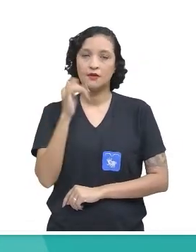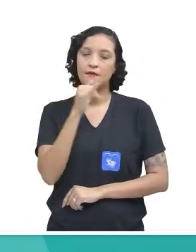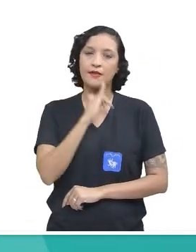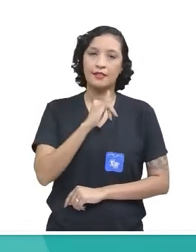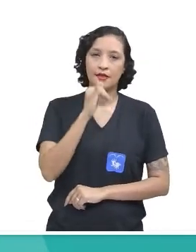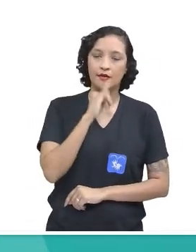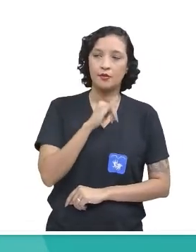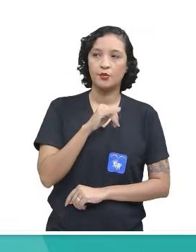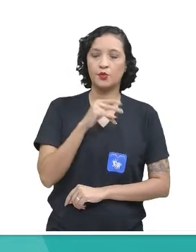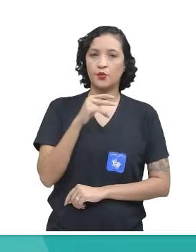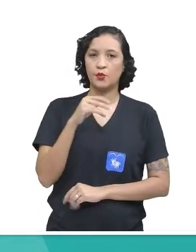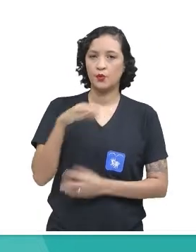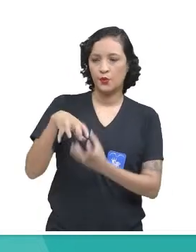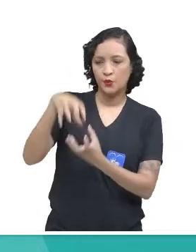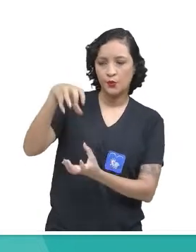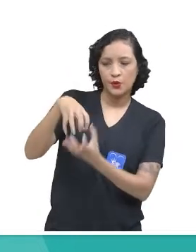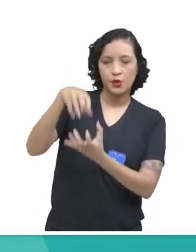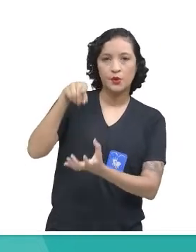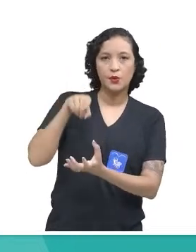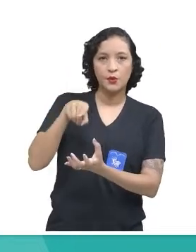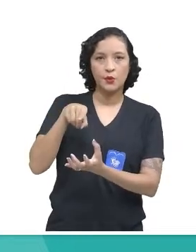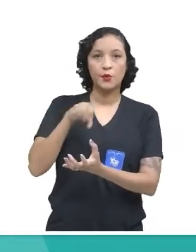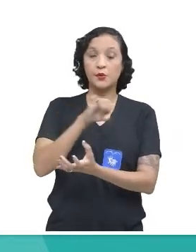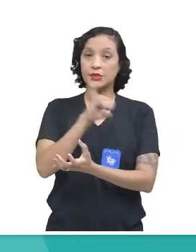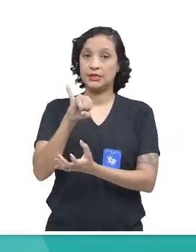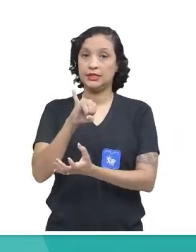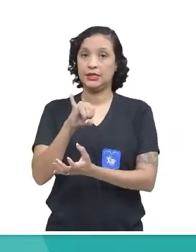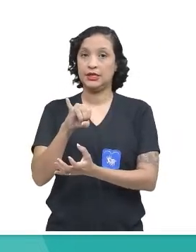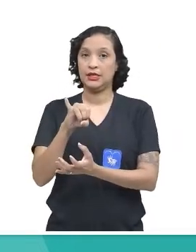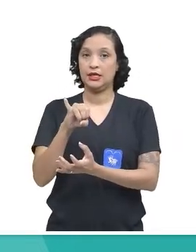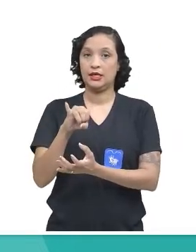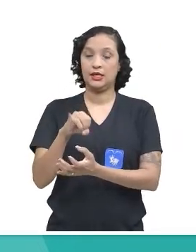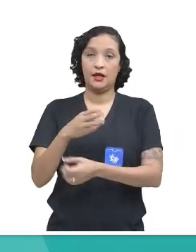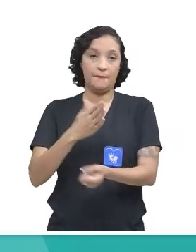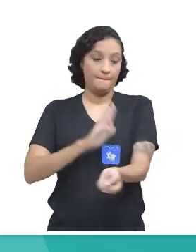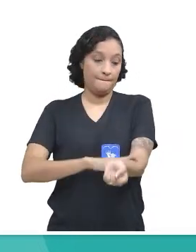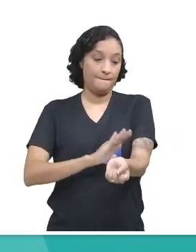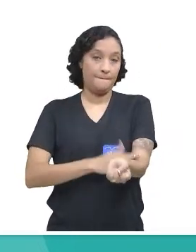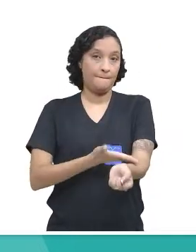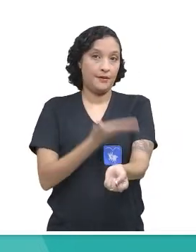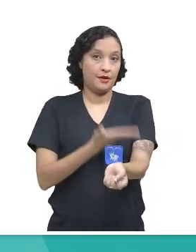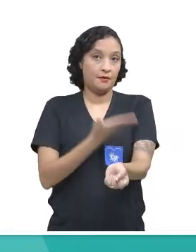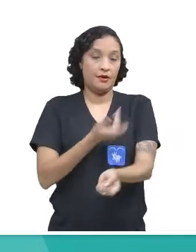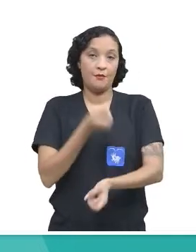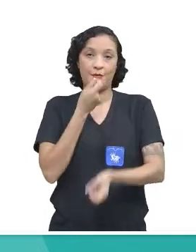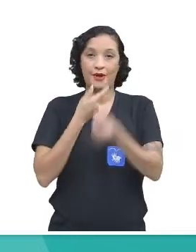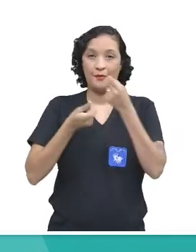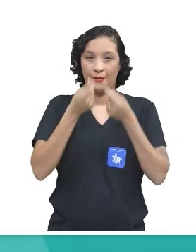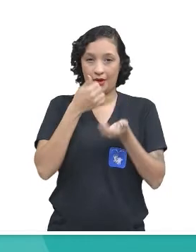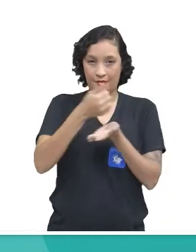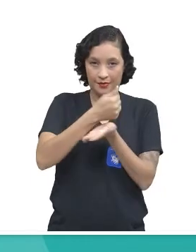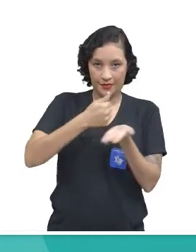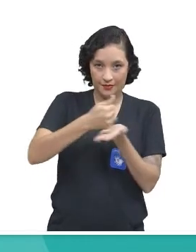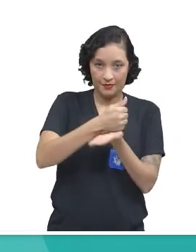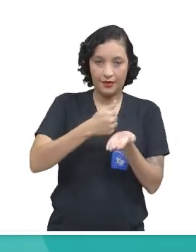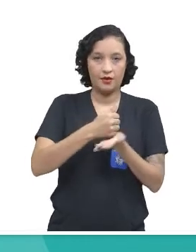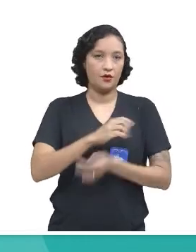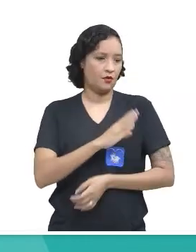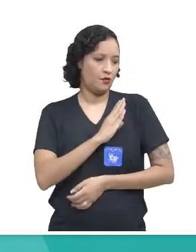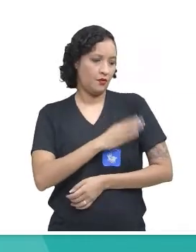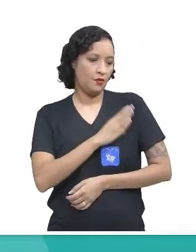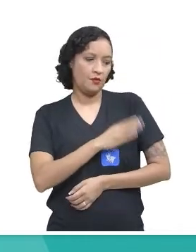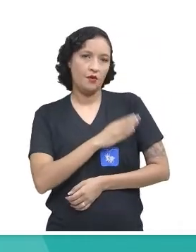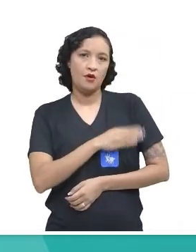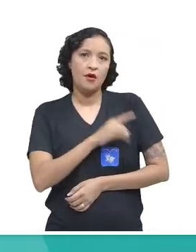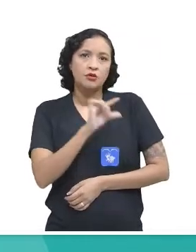pessoa idosa, se essa pessoa, se ela sofre de hipertensão e se ela toma medicamento, essa frequência cardíaca dela vai dar